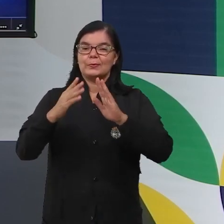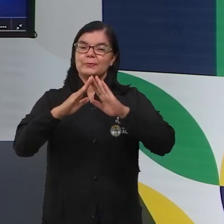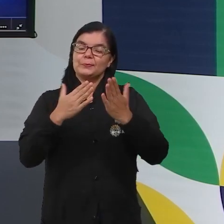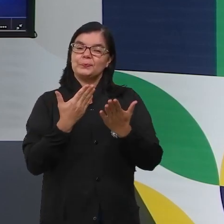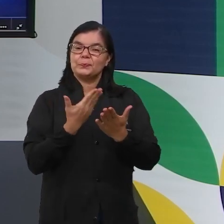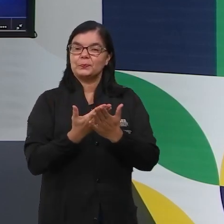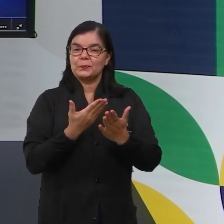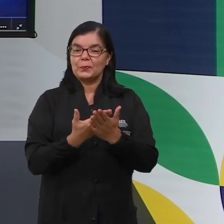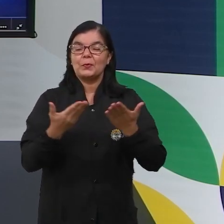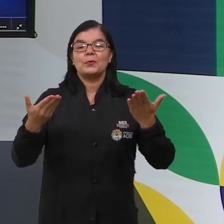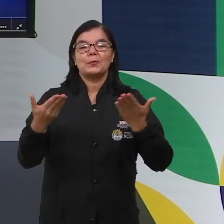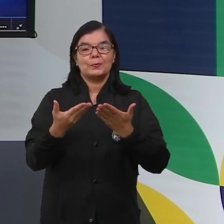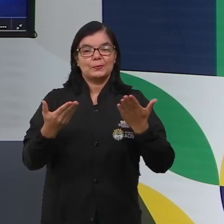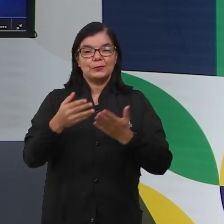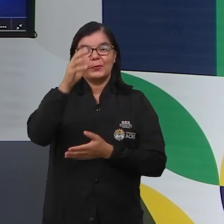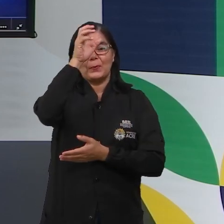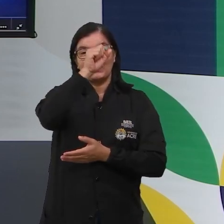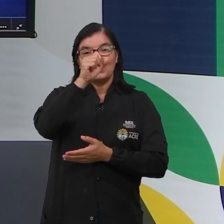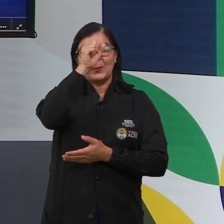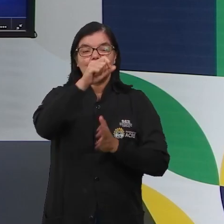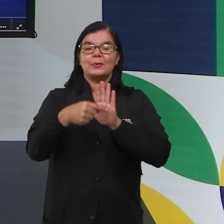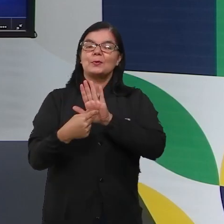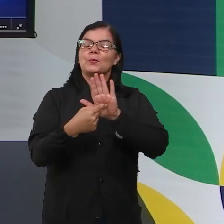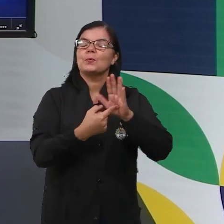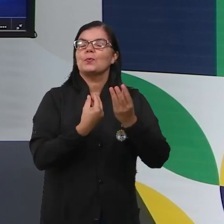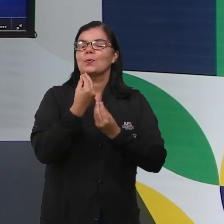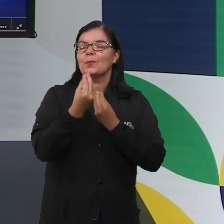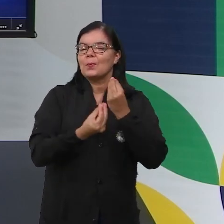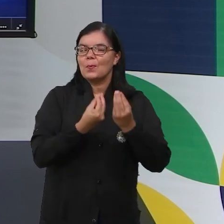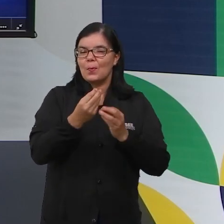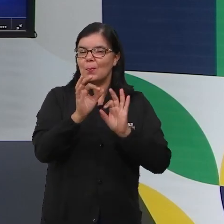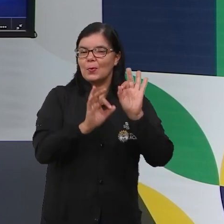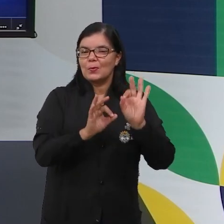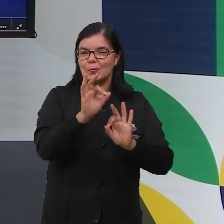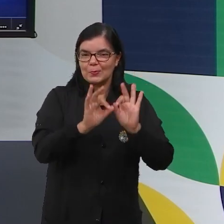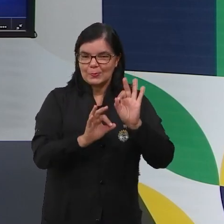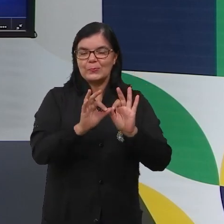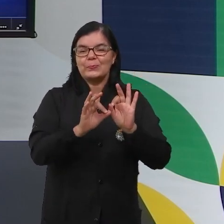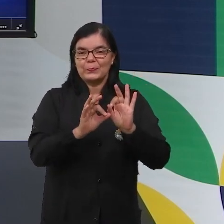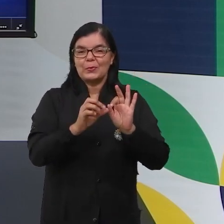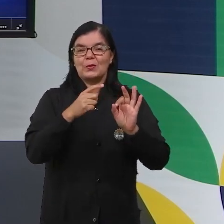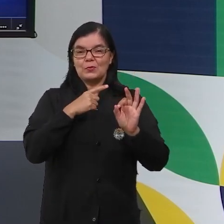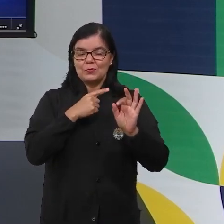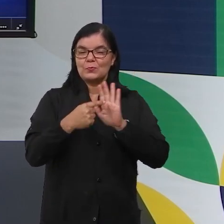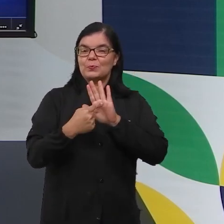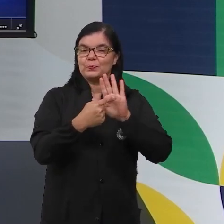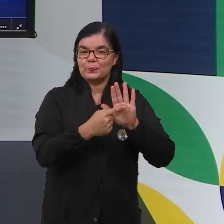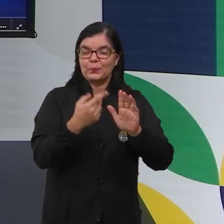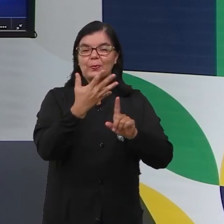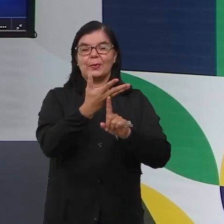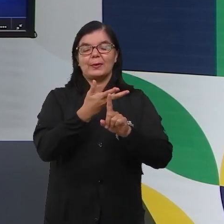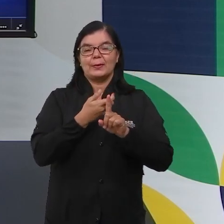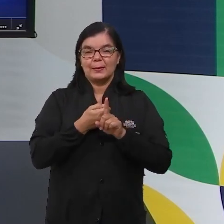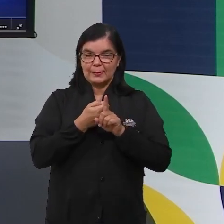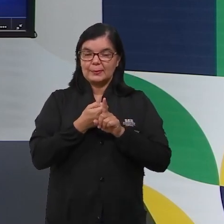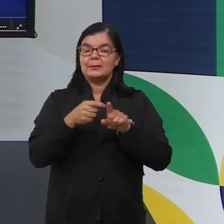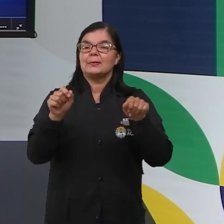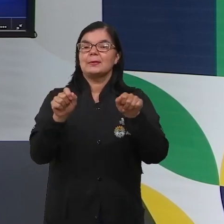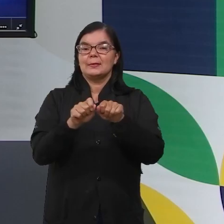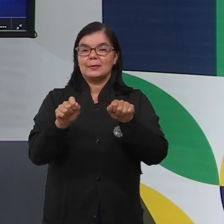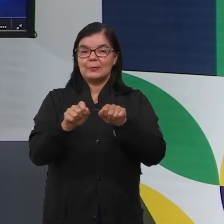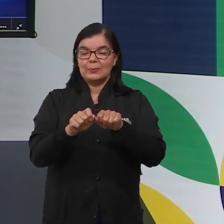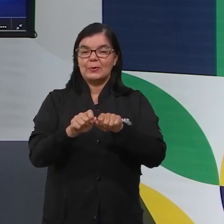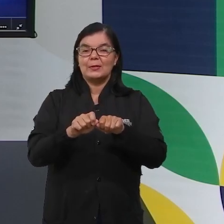escola, hoje nós vamos apresentar para você como montar, como ser um curador de uma exposição artística e